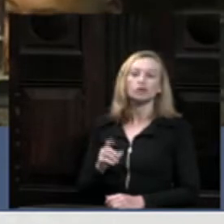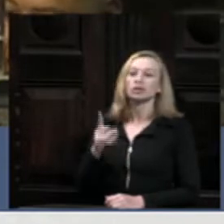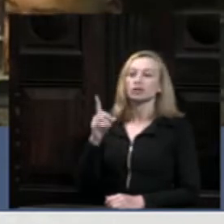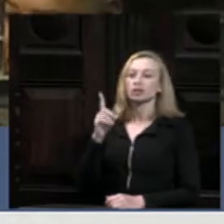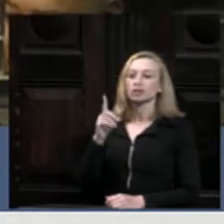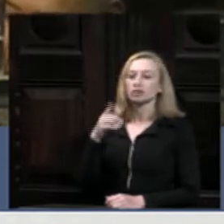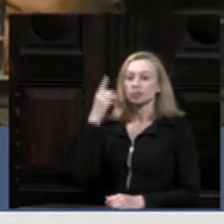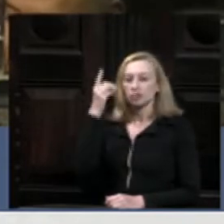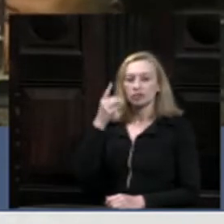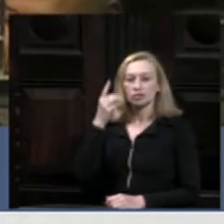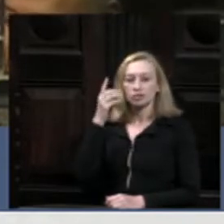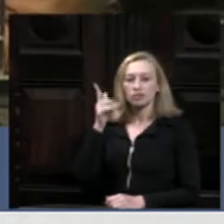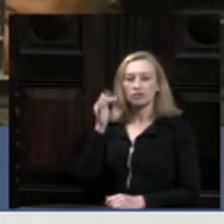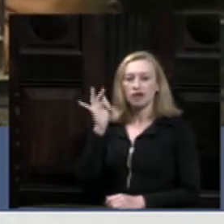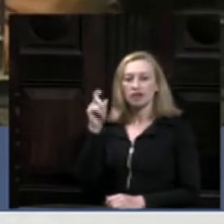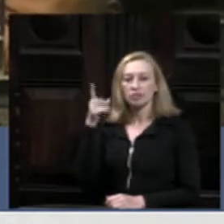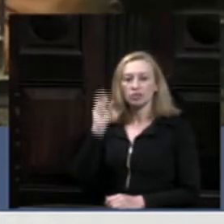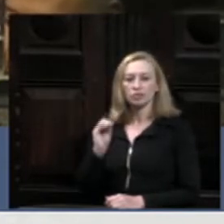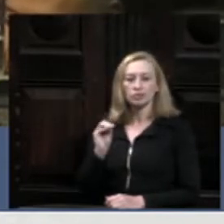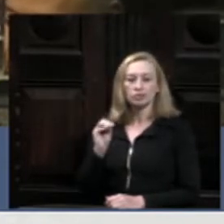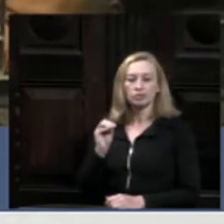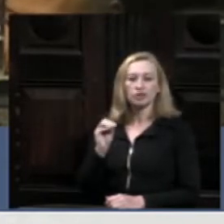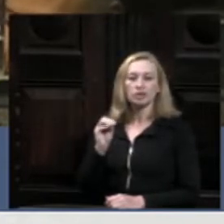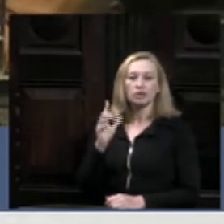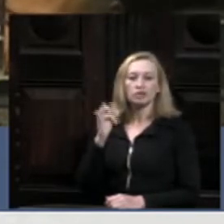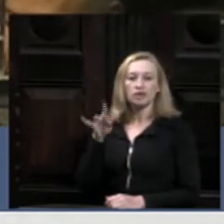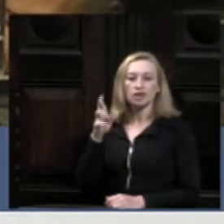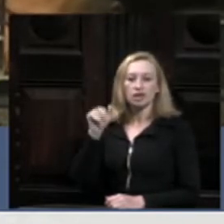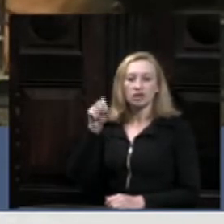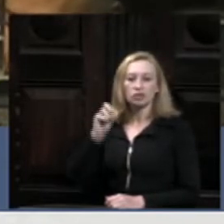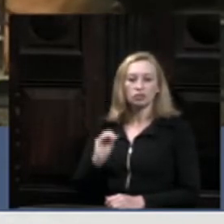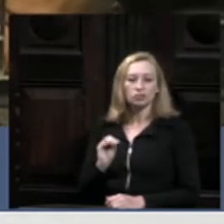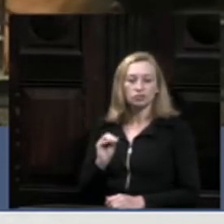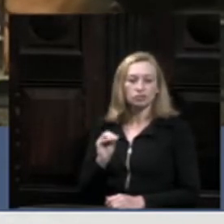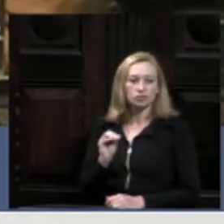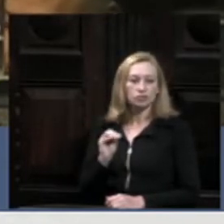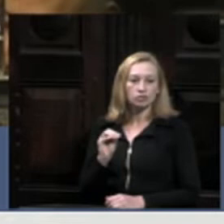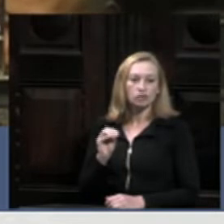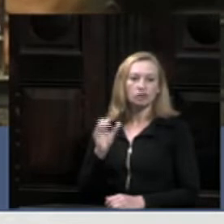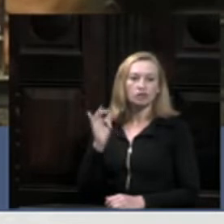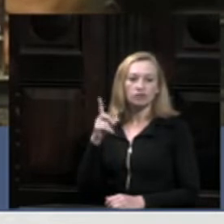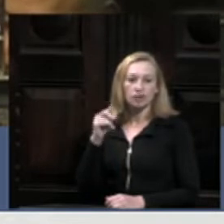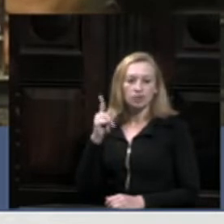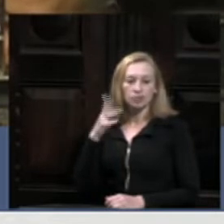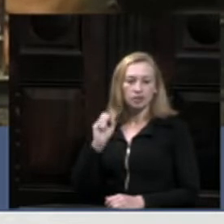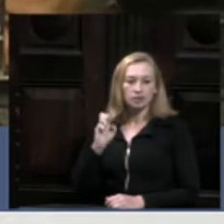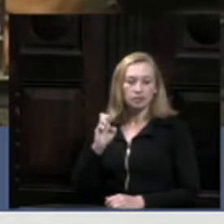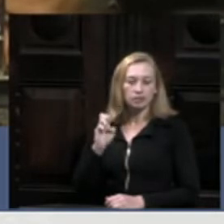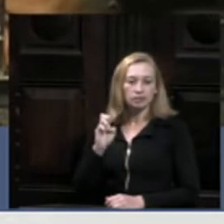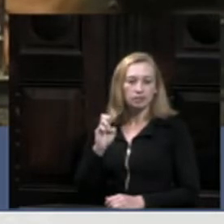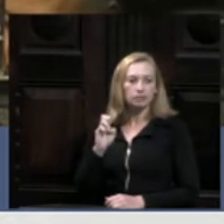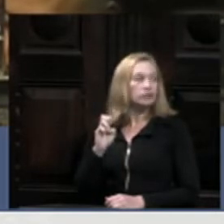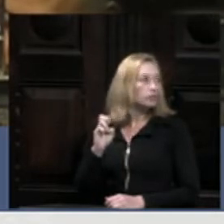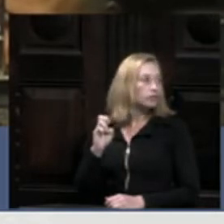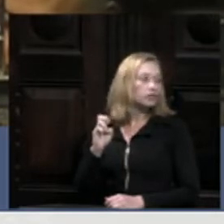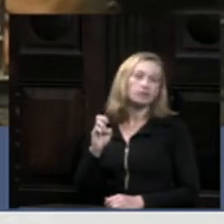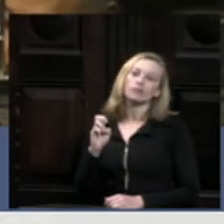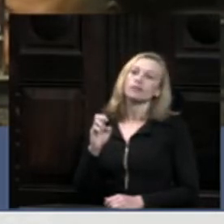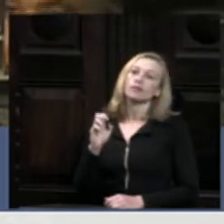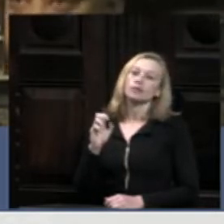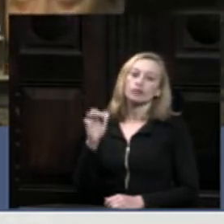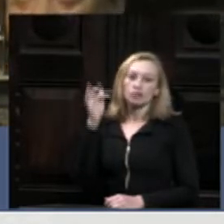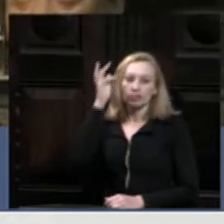Silva. Deputado Figueiredo. Deputado Felipe Soares. Deputado